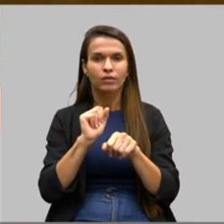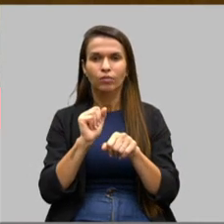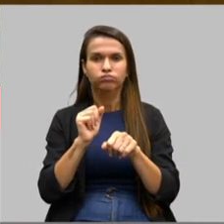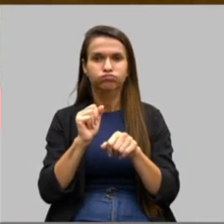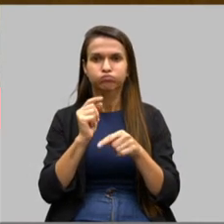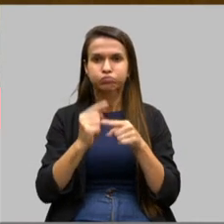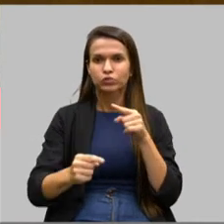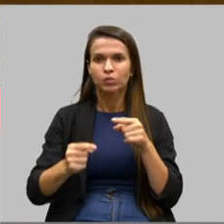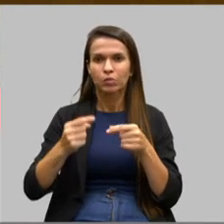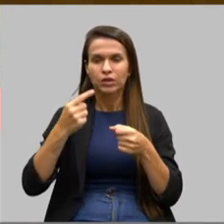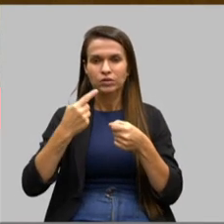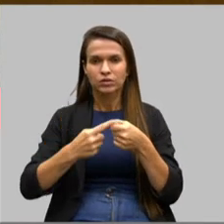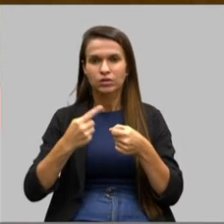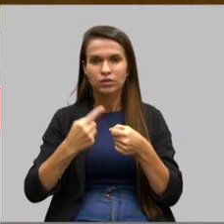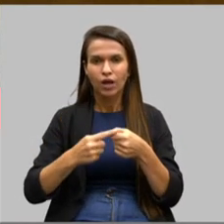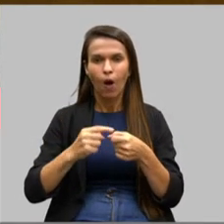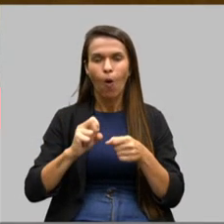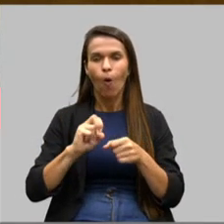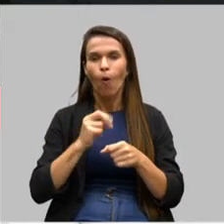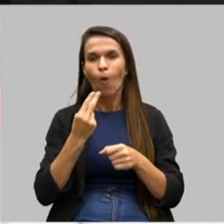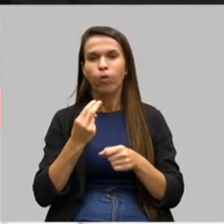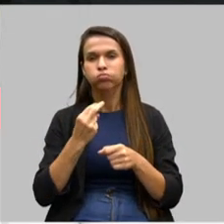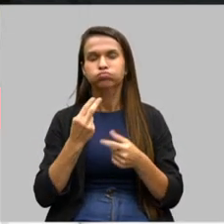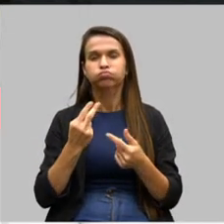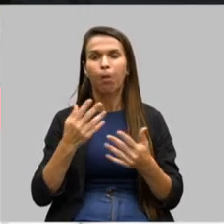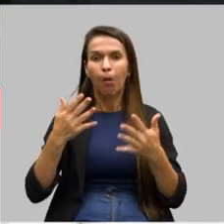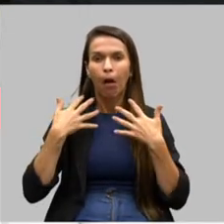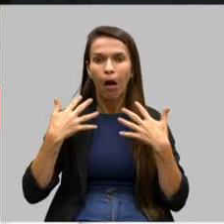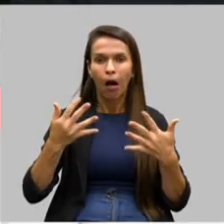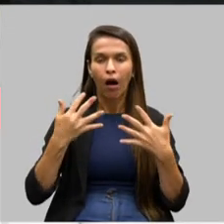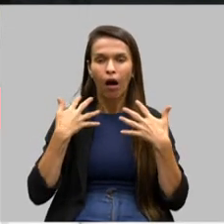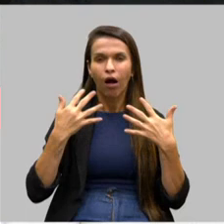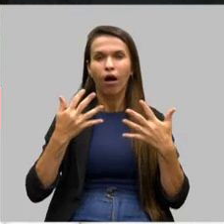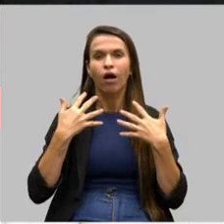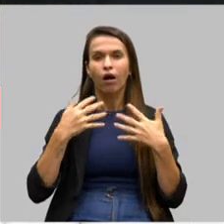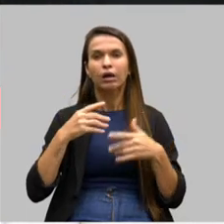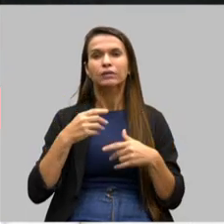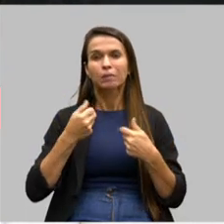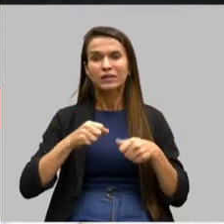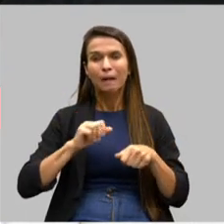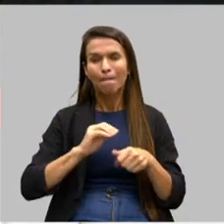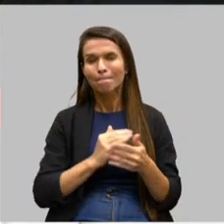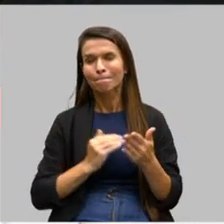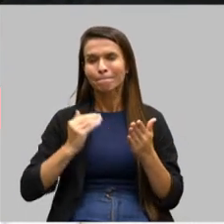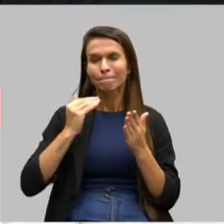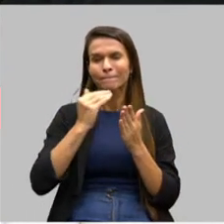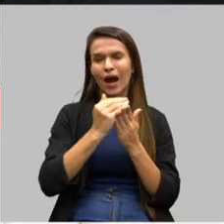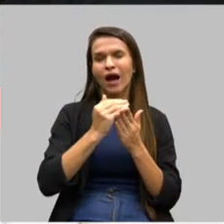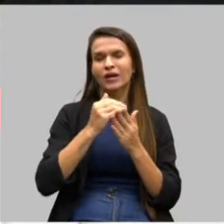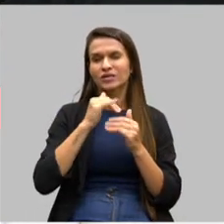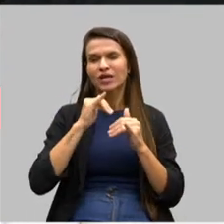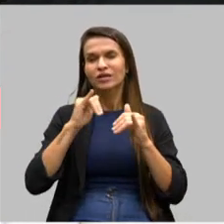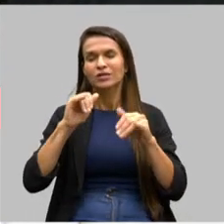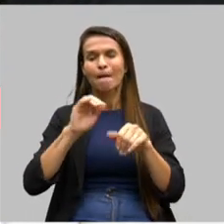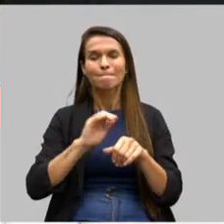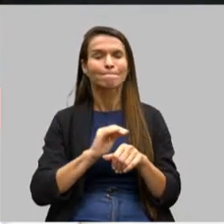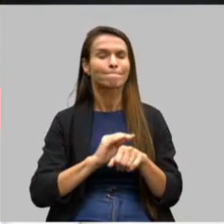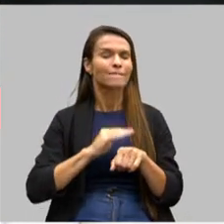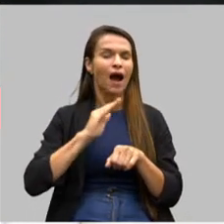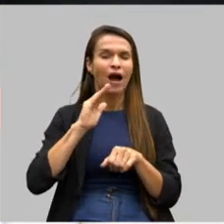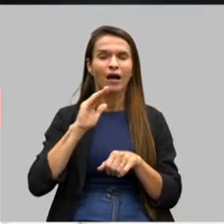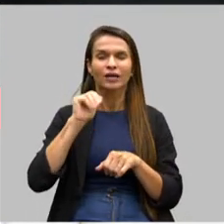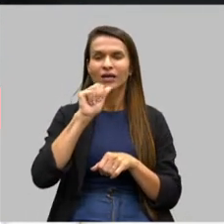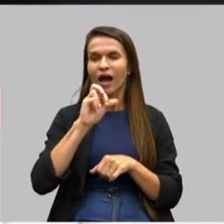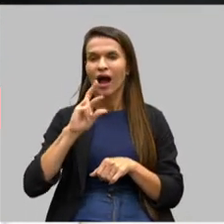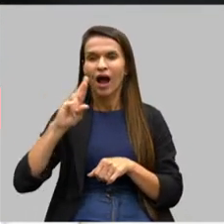o excesso de calor que demanda mais energia, mais ar-condicionado, afeta